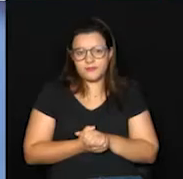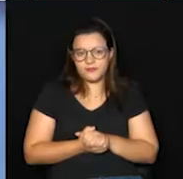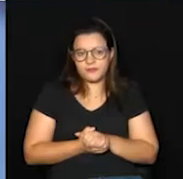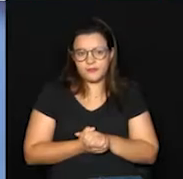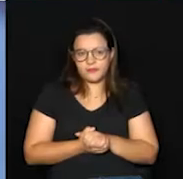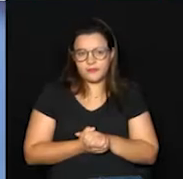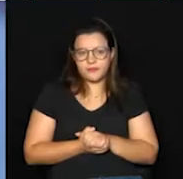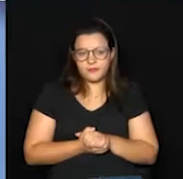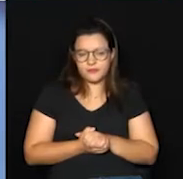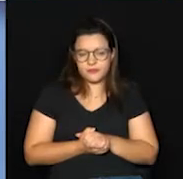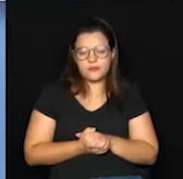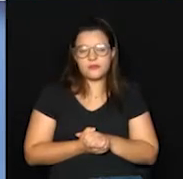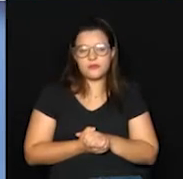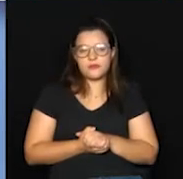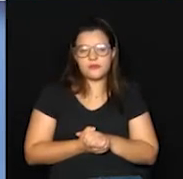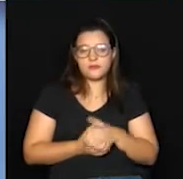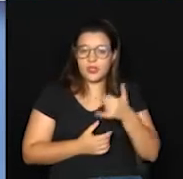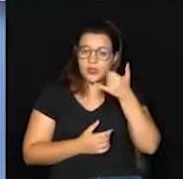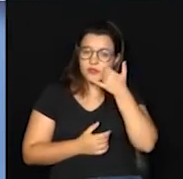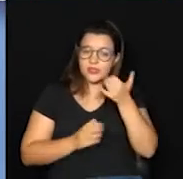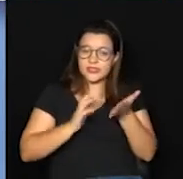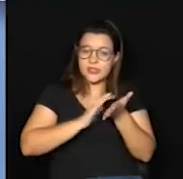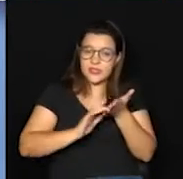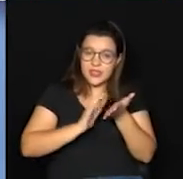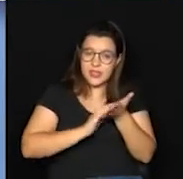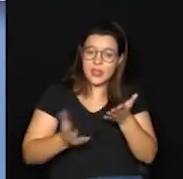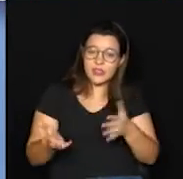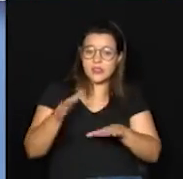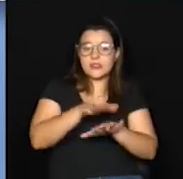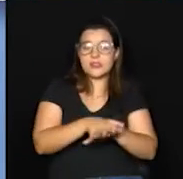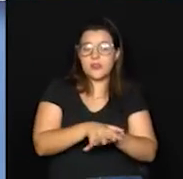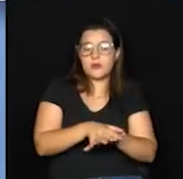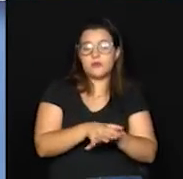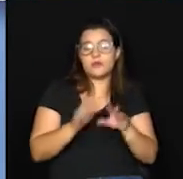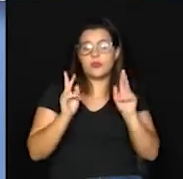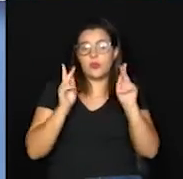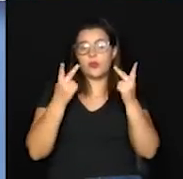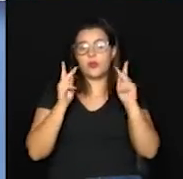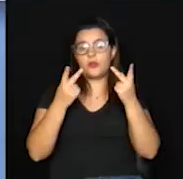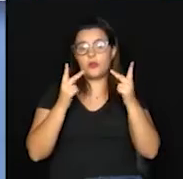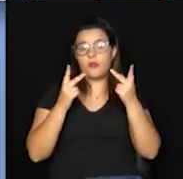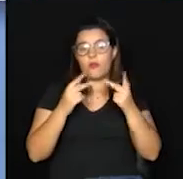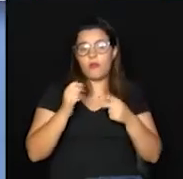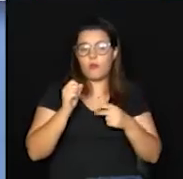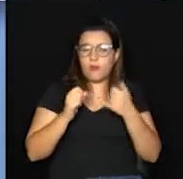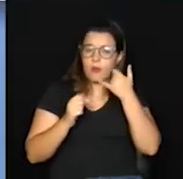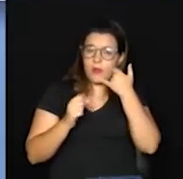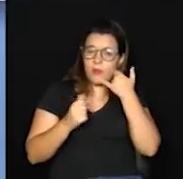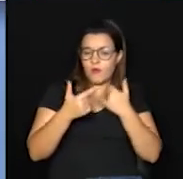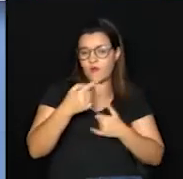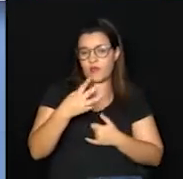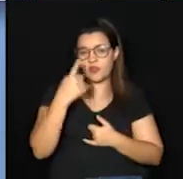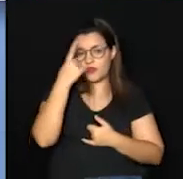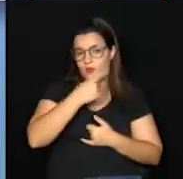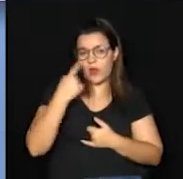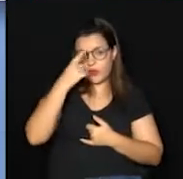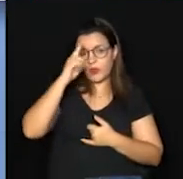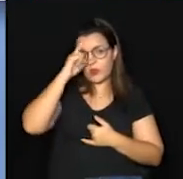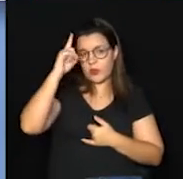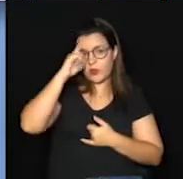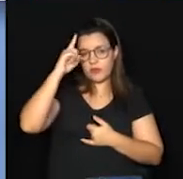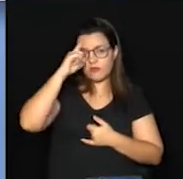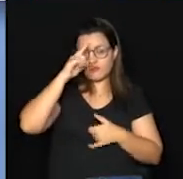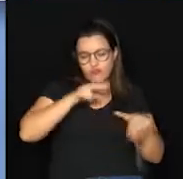6459 é o telefone da Secretaria de Inclusão de Hortolândia. O número funciona 24 horas todos os dias da